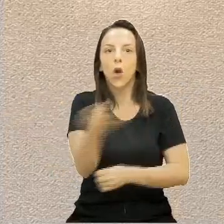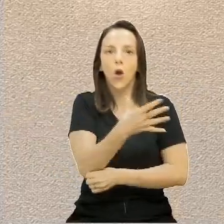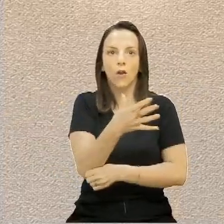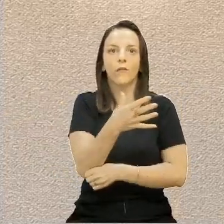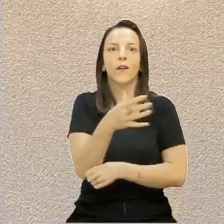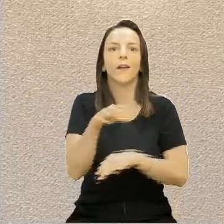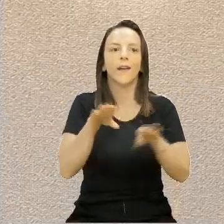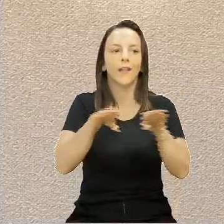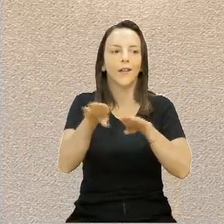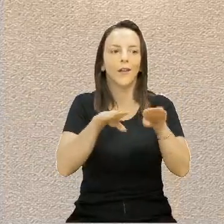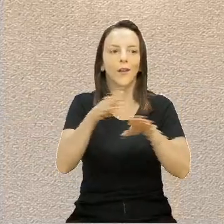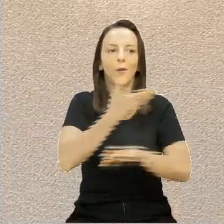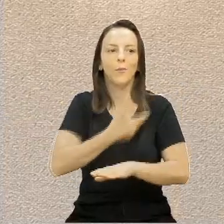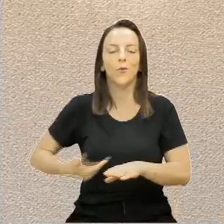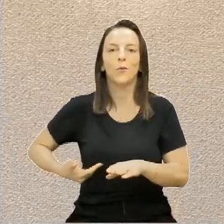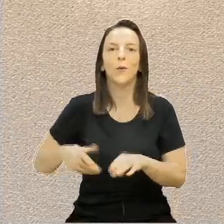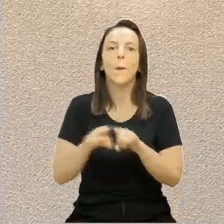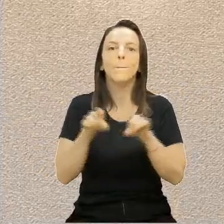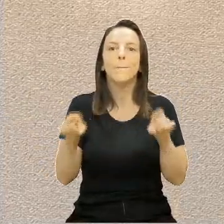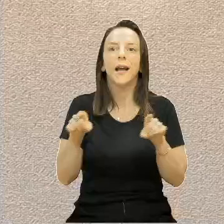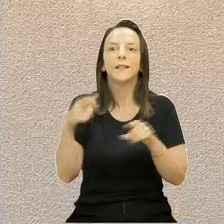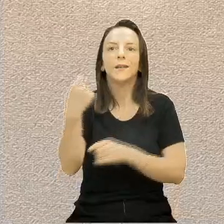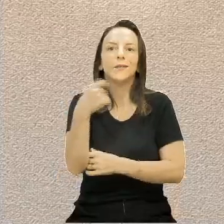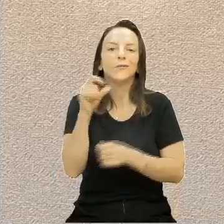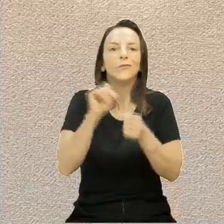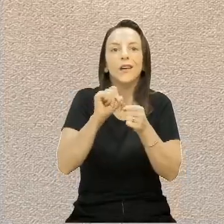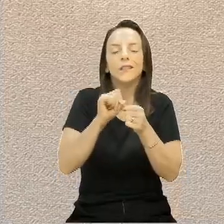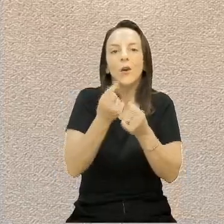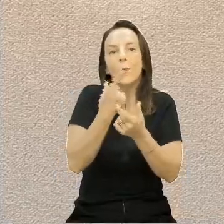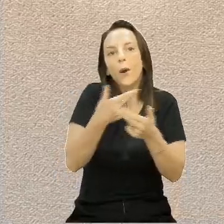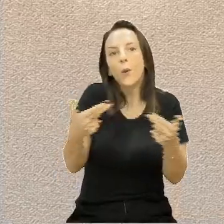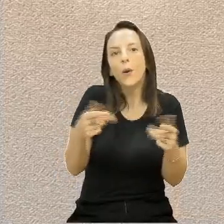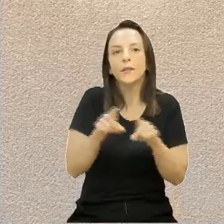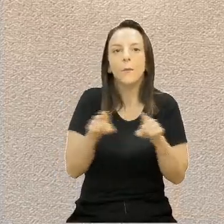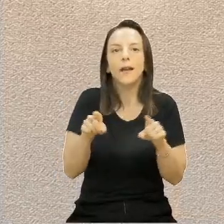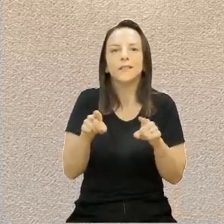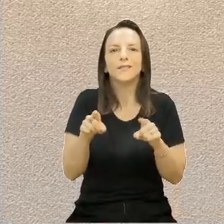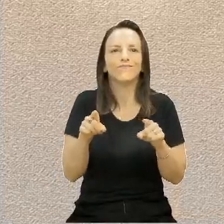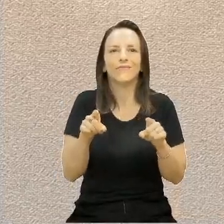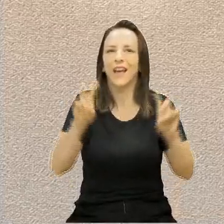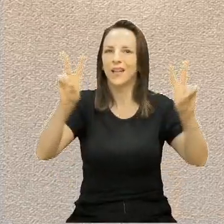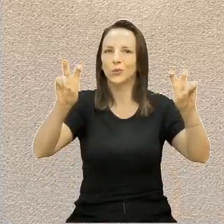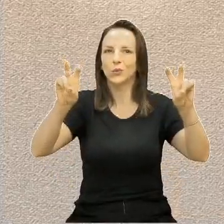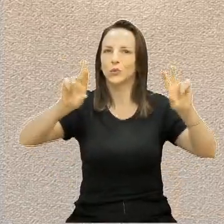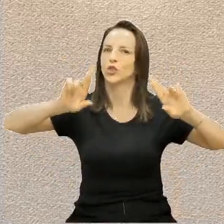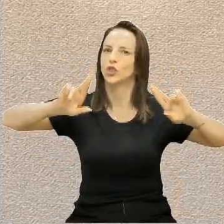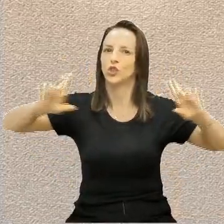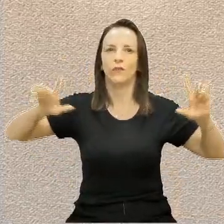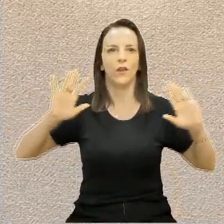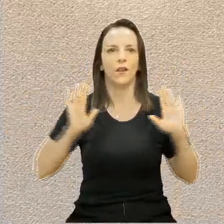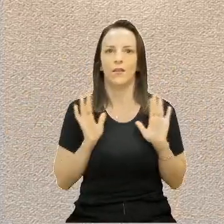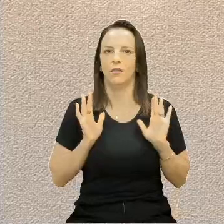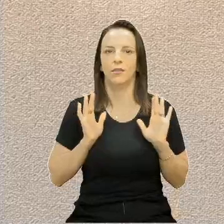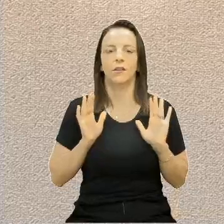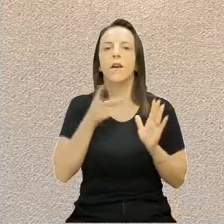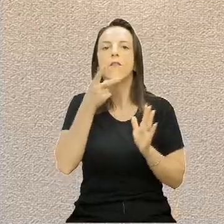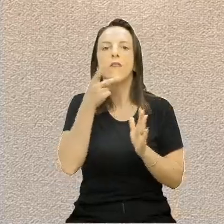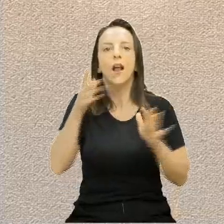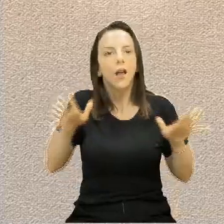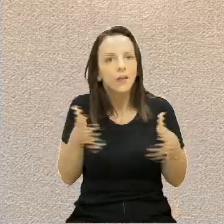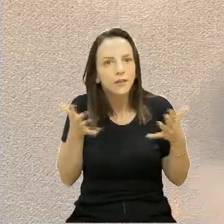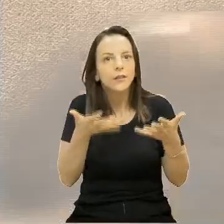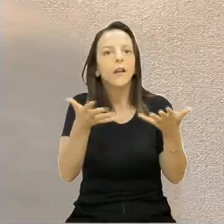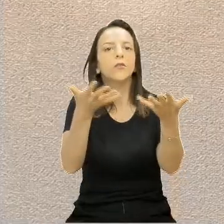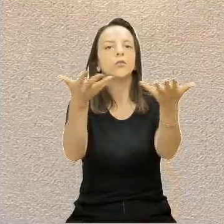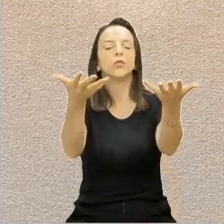transbordo que tem que ser feitas, mas uma coisa é uma coisa, outra coisa é outra coisa. Se nós falarmos em incentivo do transporte público, tem